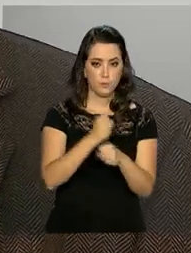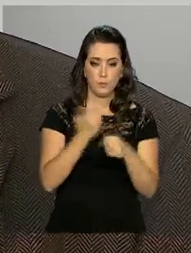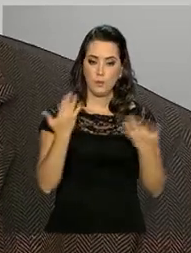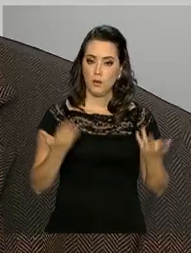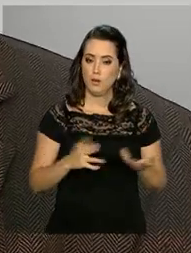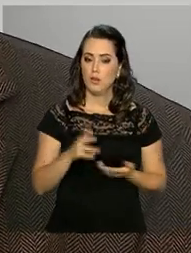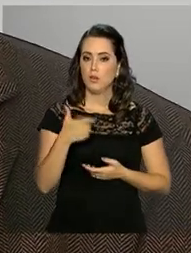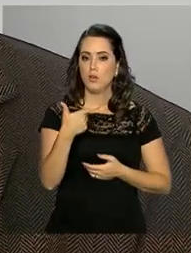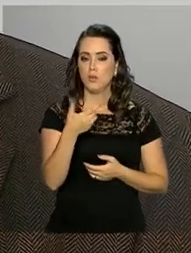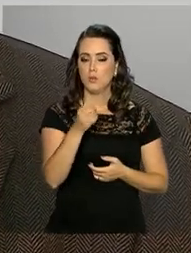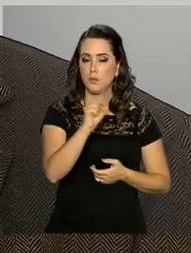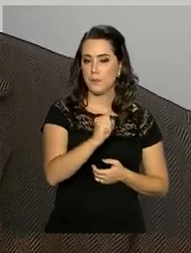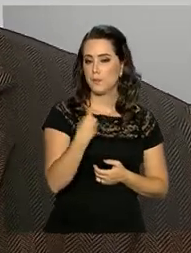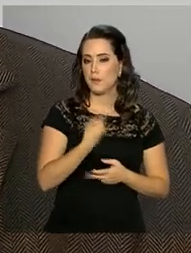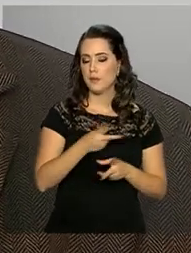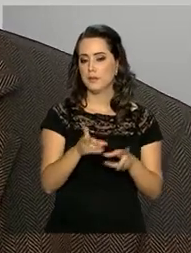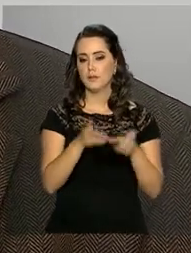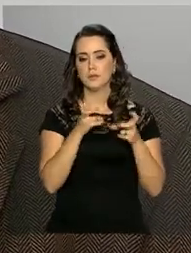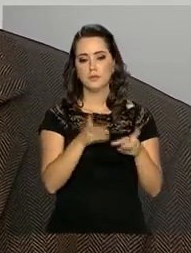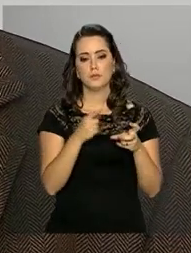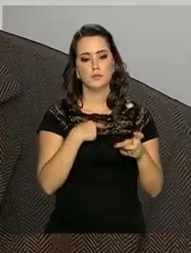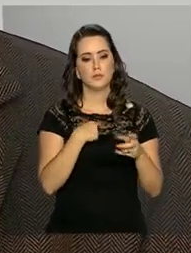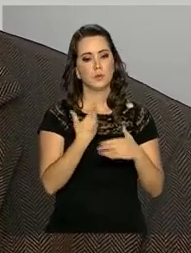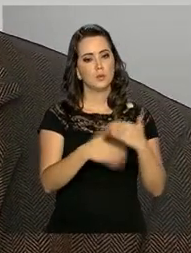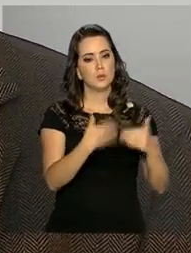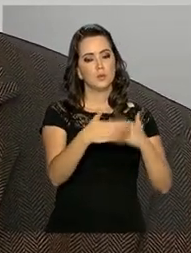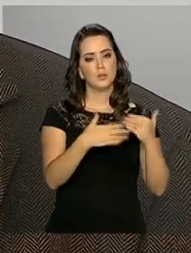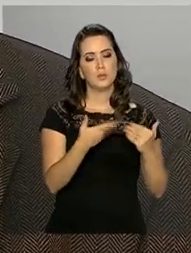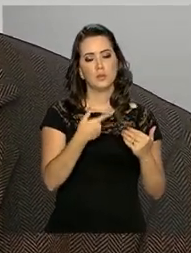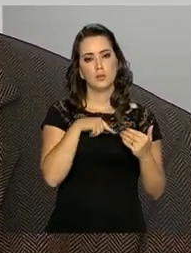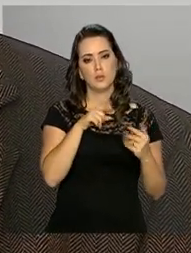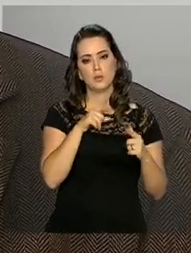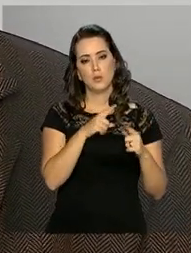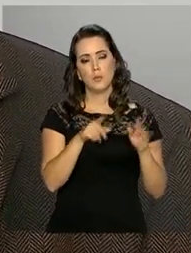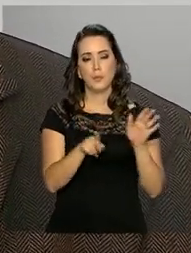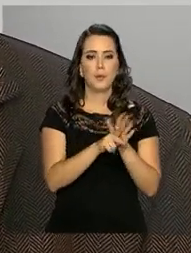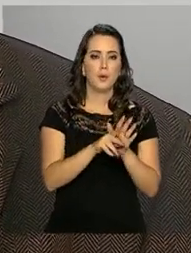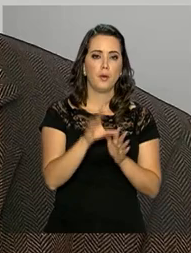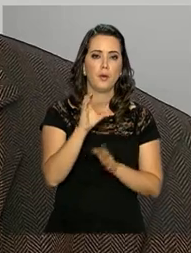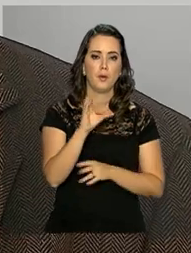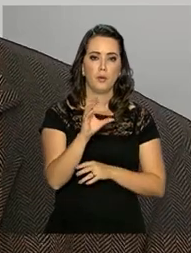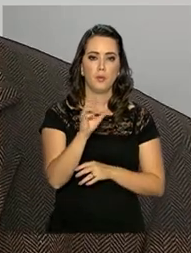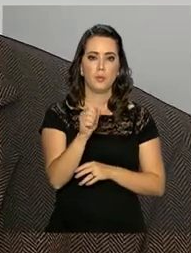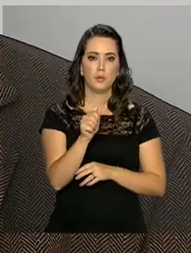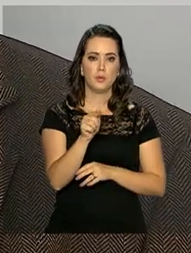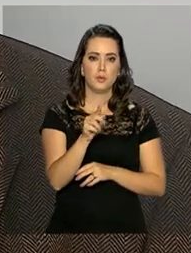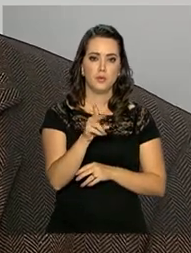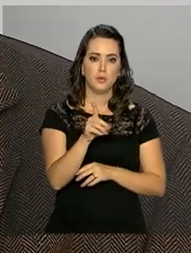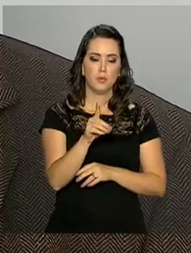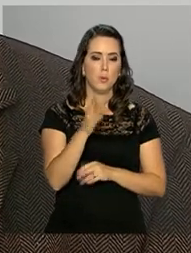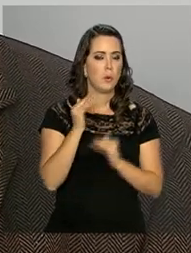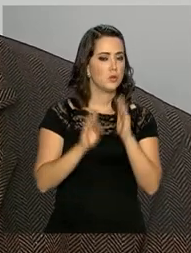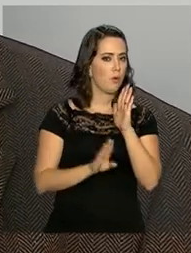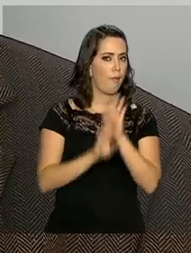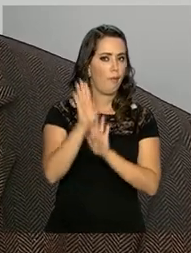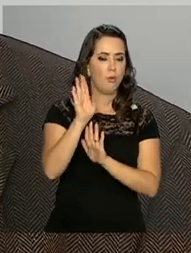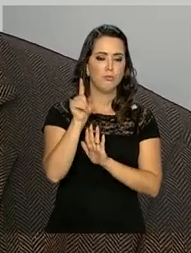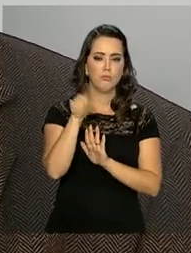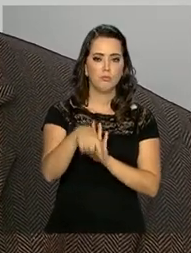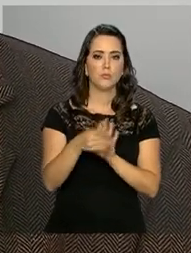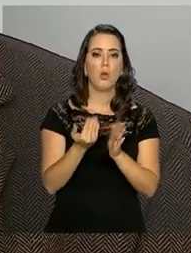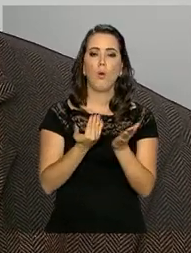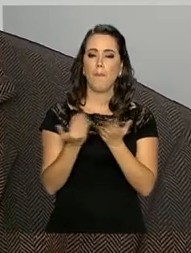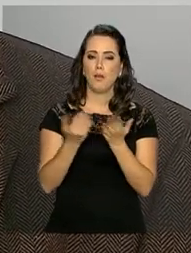no ano de 2018 a gente já observa também que quando a movimentação deles dada pelo CAGED, o número de admissões supera bastante o